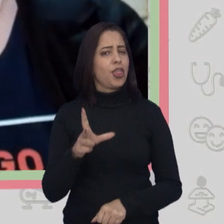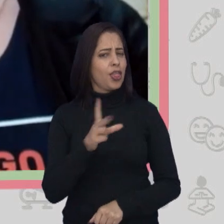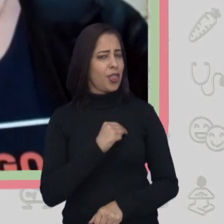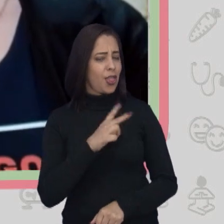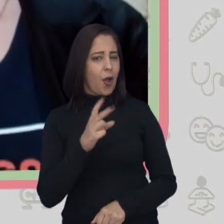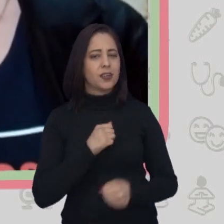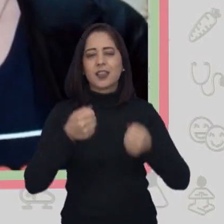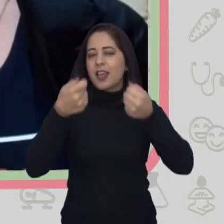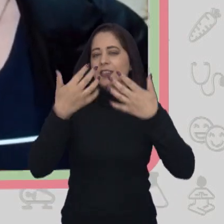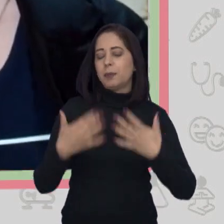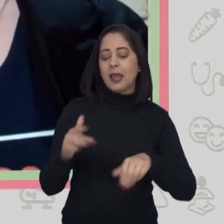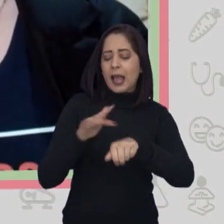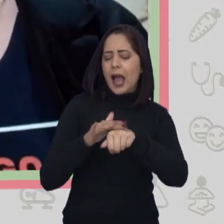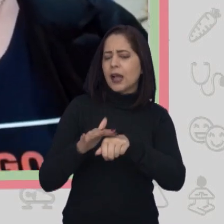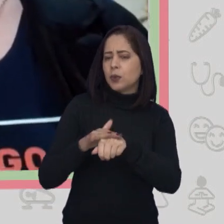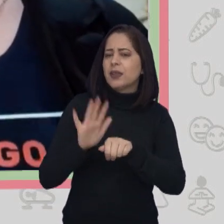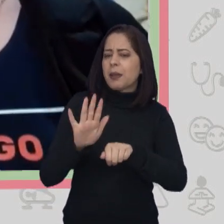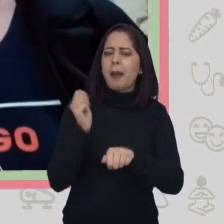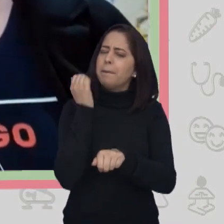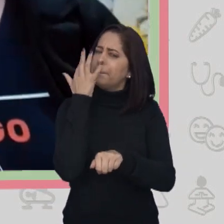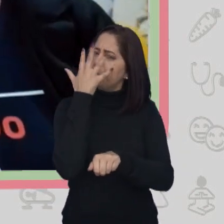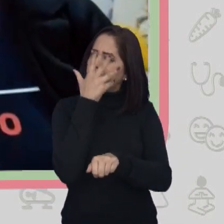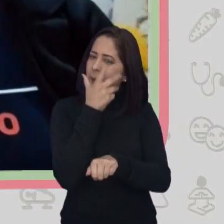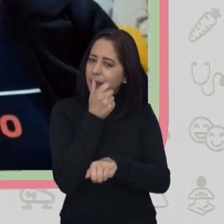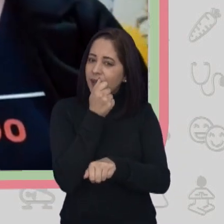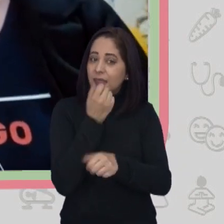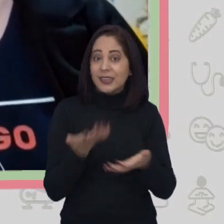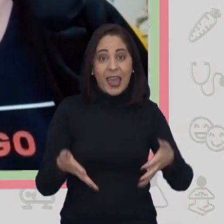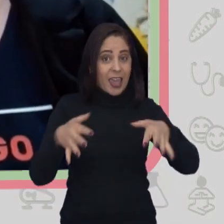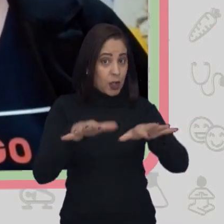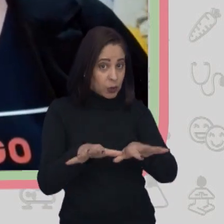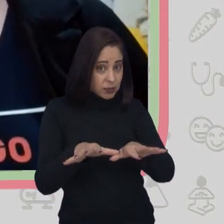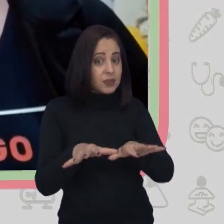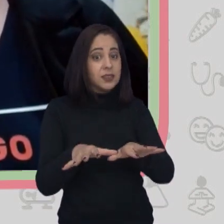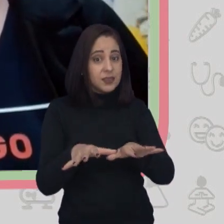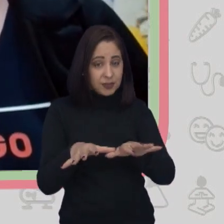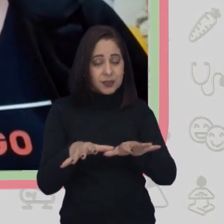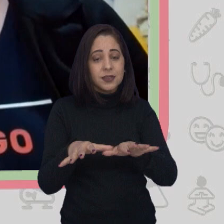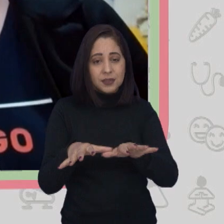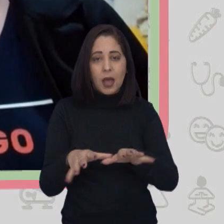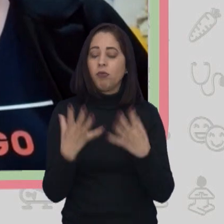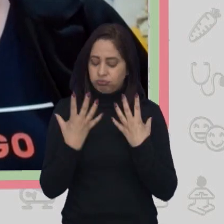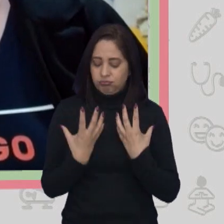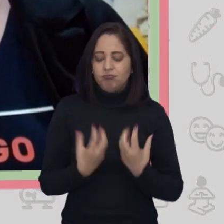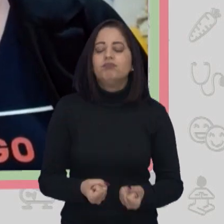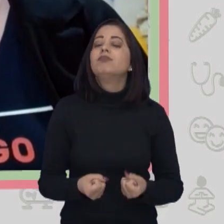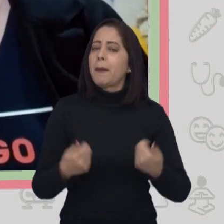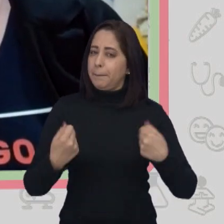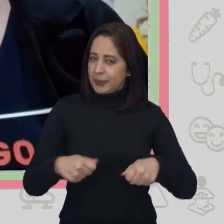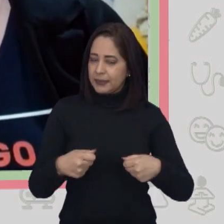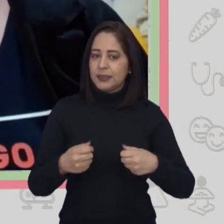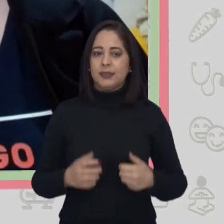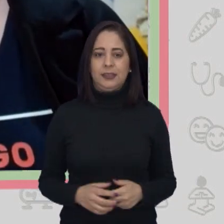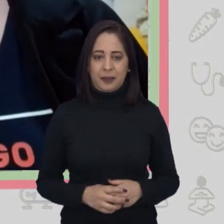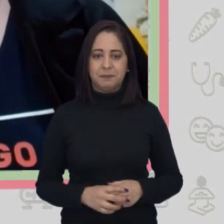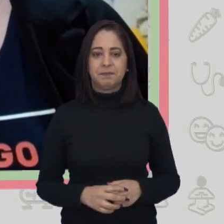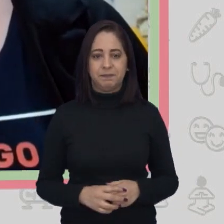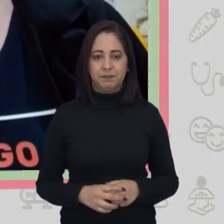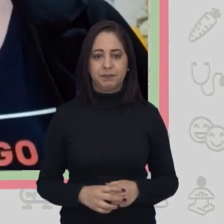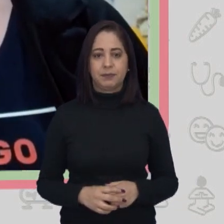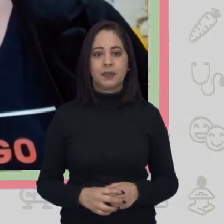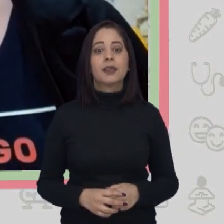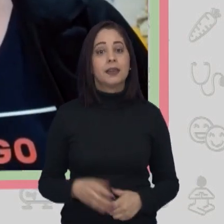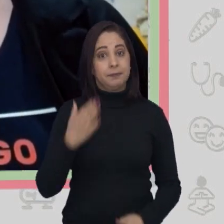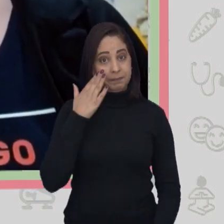fala diariamente sobre vitiligo, inclusão, diversidade e aceitação. Olha só, gente, a